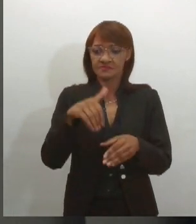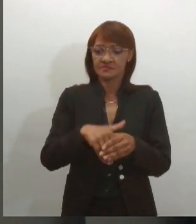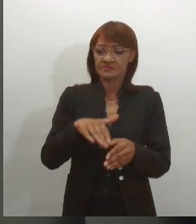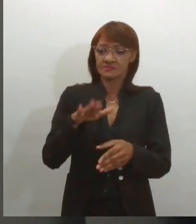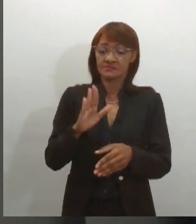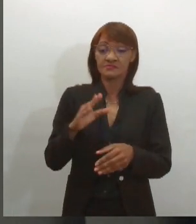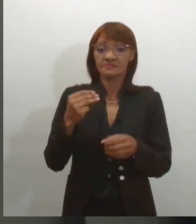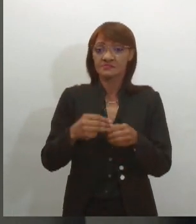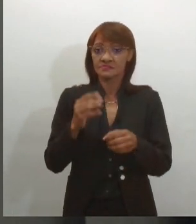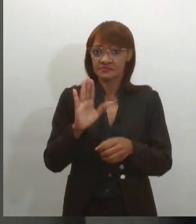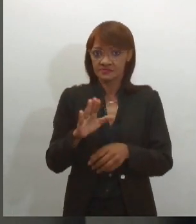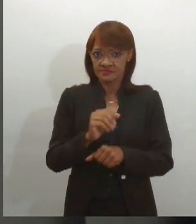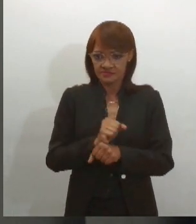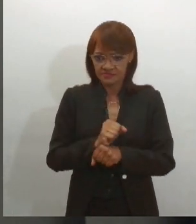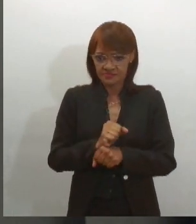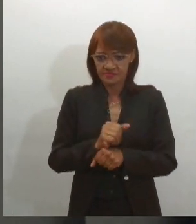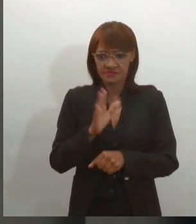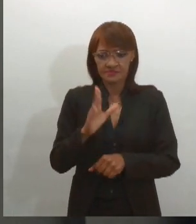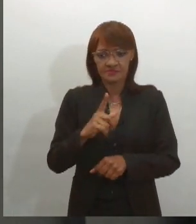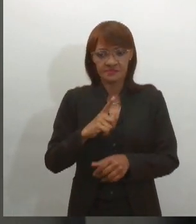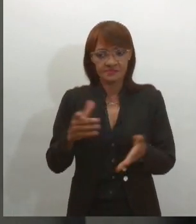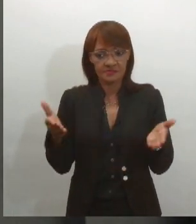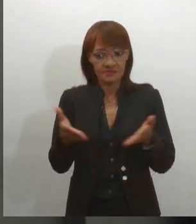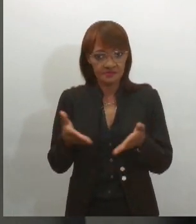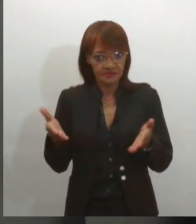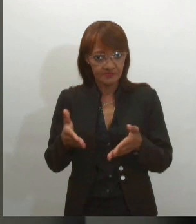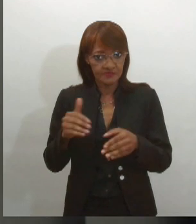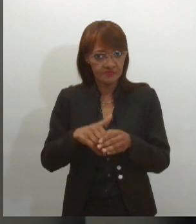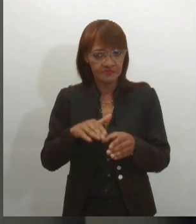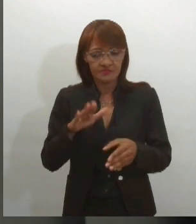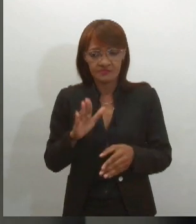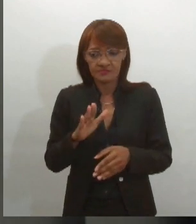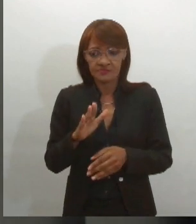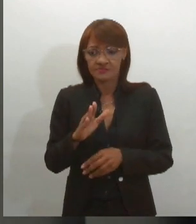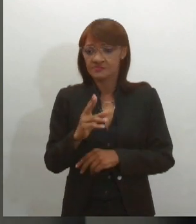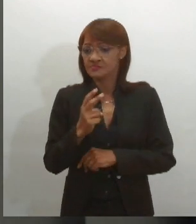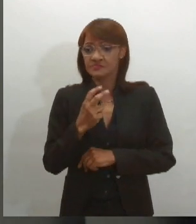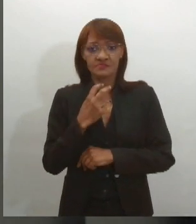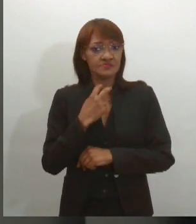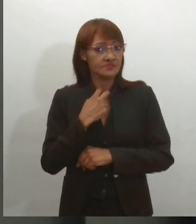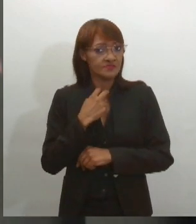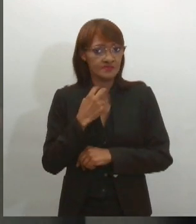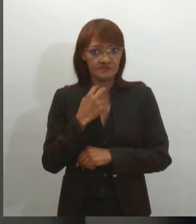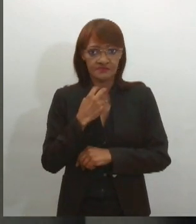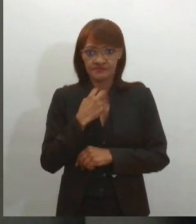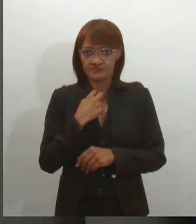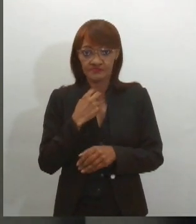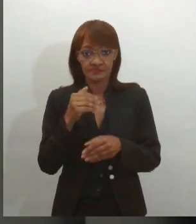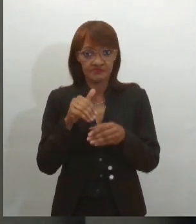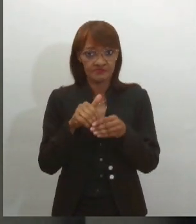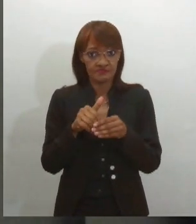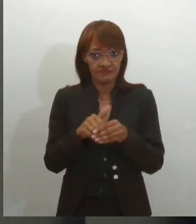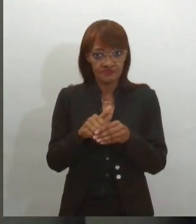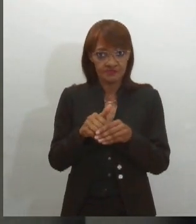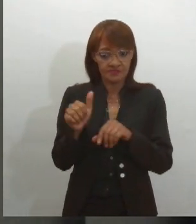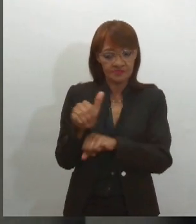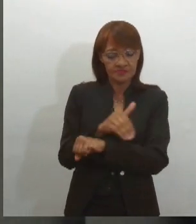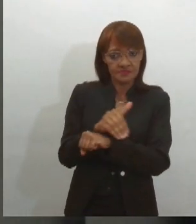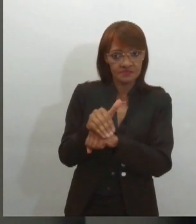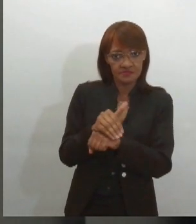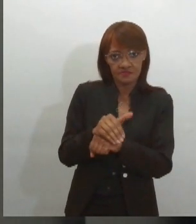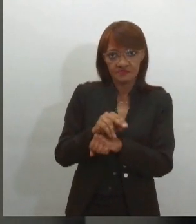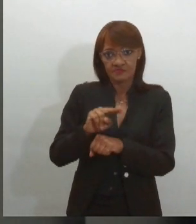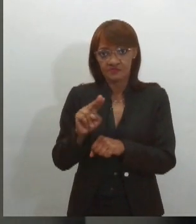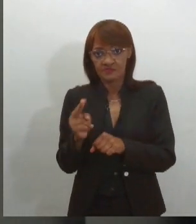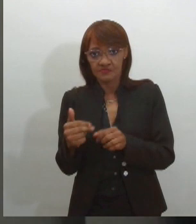edições nestas eleições não há possibilidade do voto em trânsito o eleitor que estiver fora de seu domicílio eleitoral deve